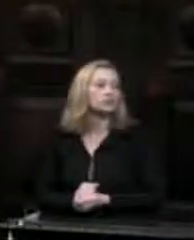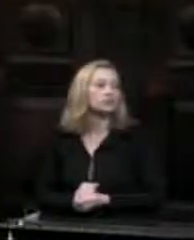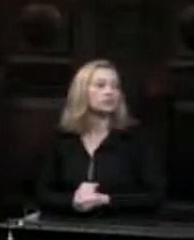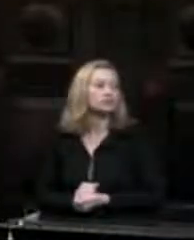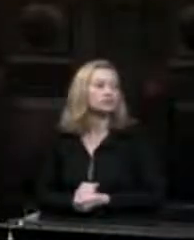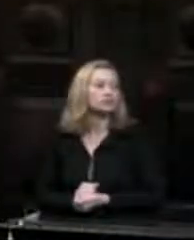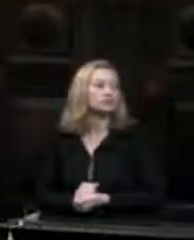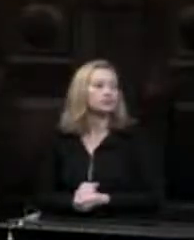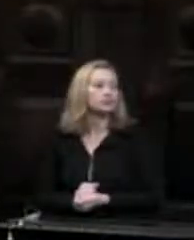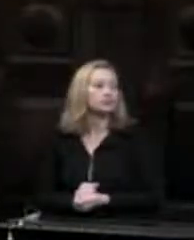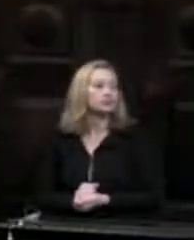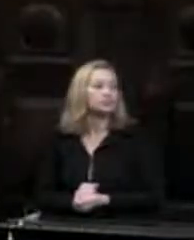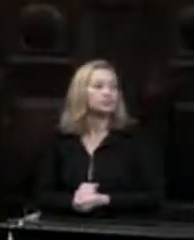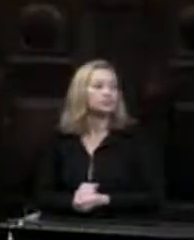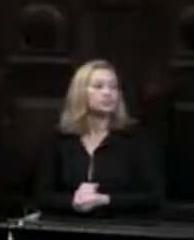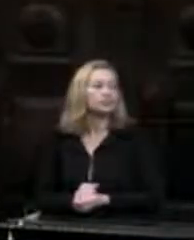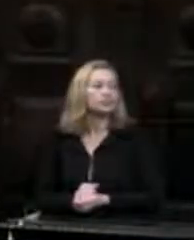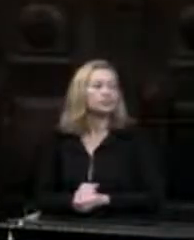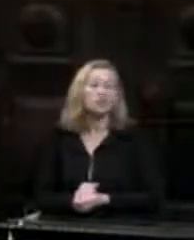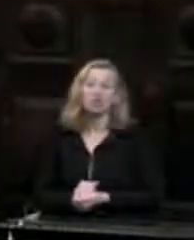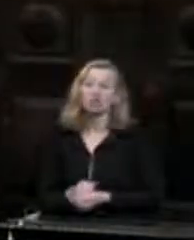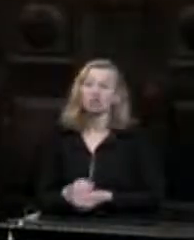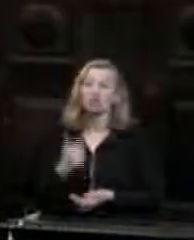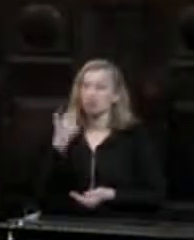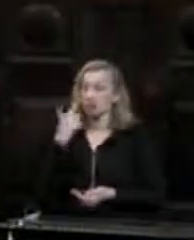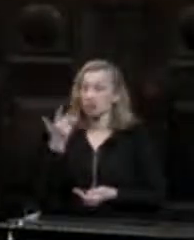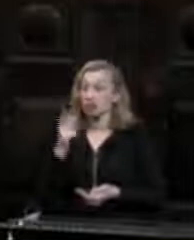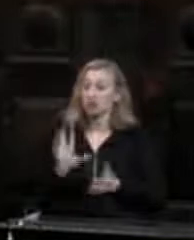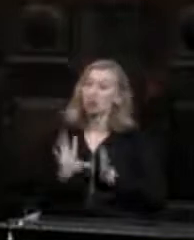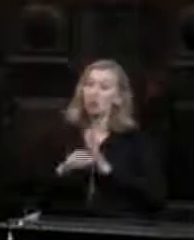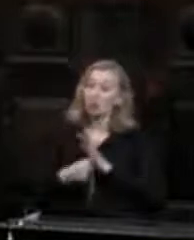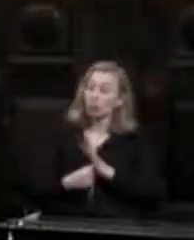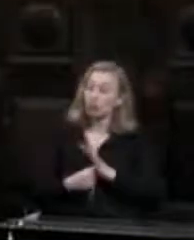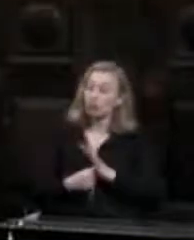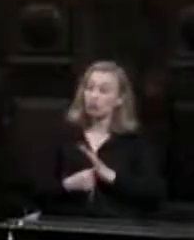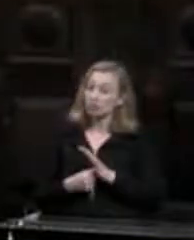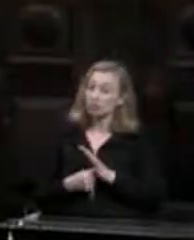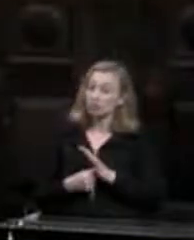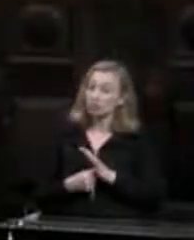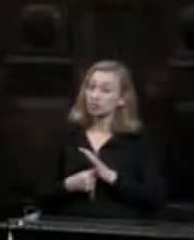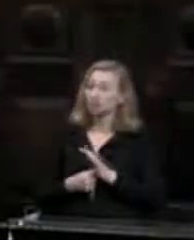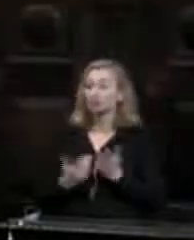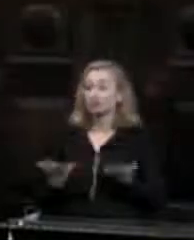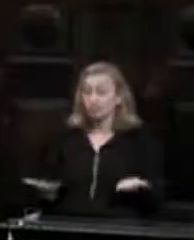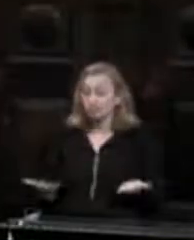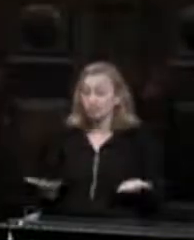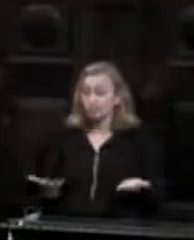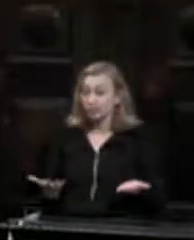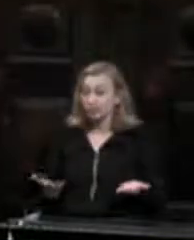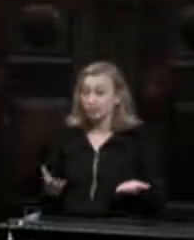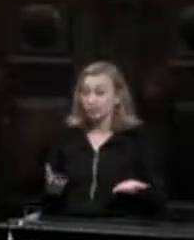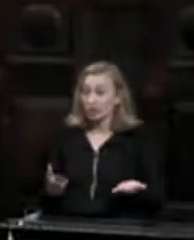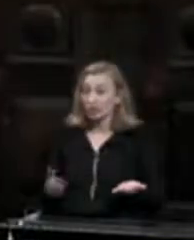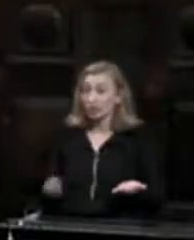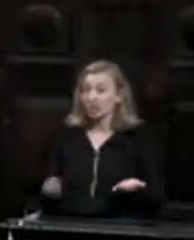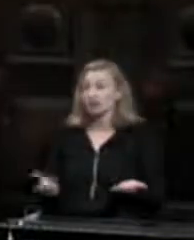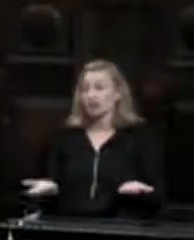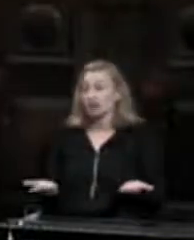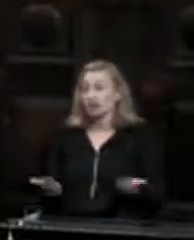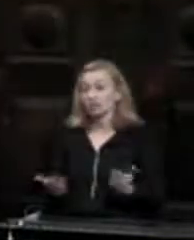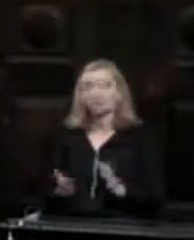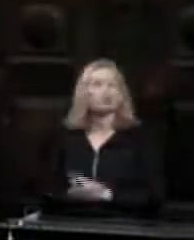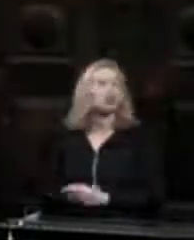com uma certa roupagem de legalidade, mas totalmente ilegítima e ilegal.